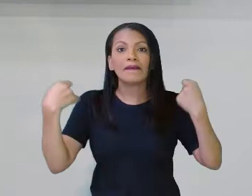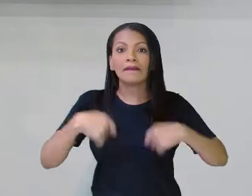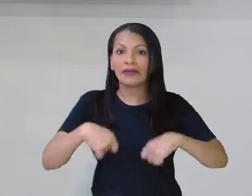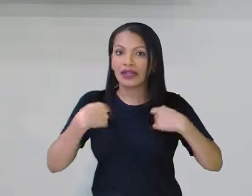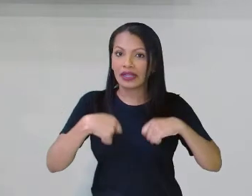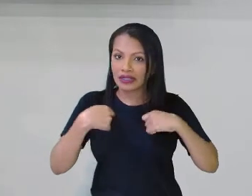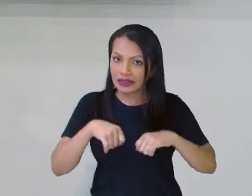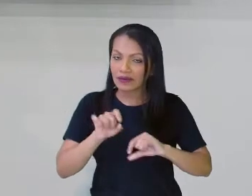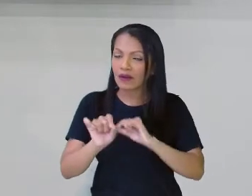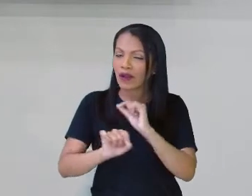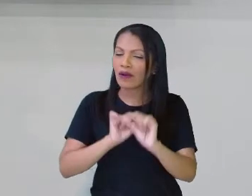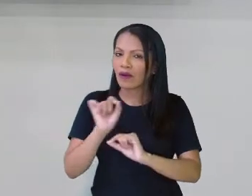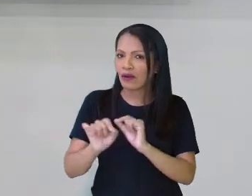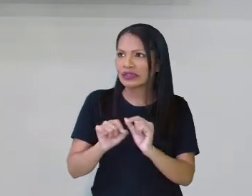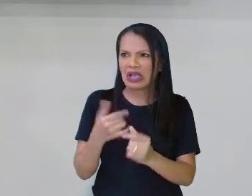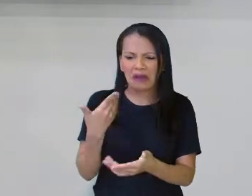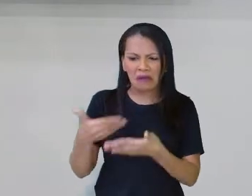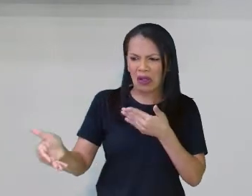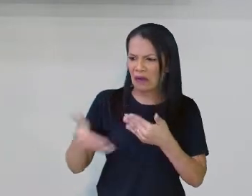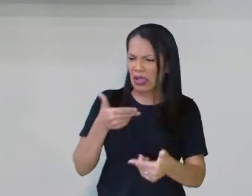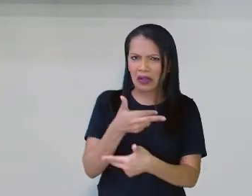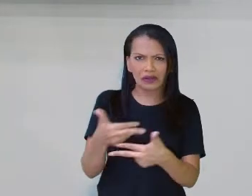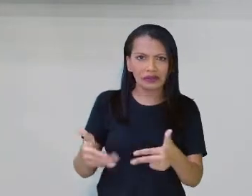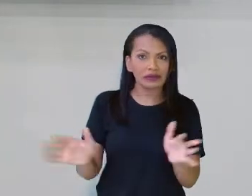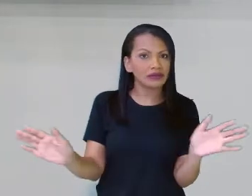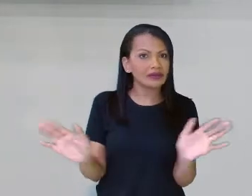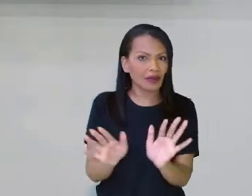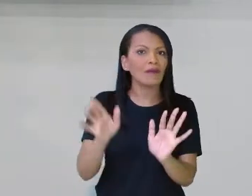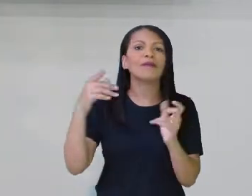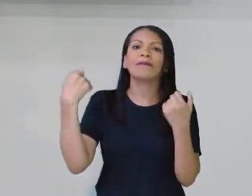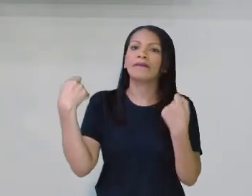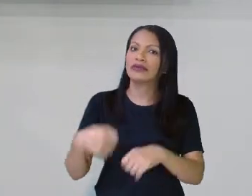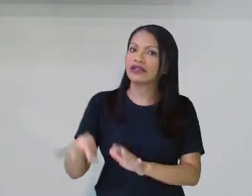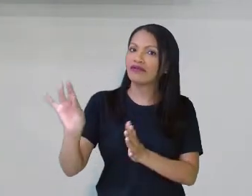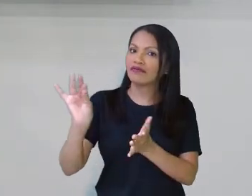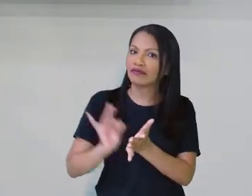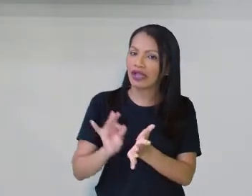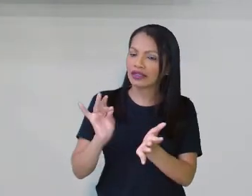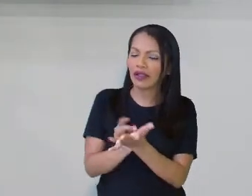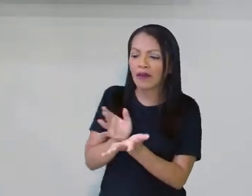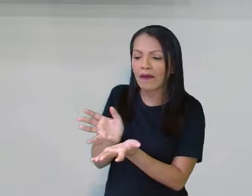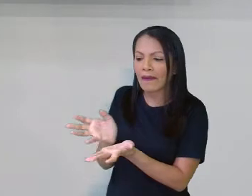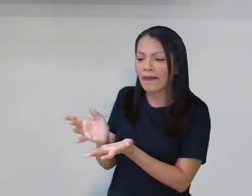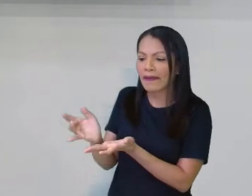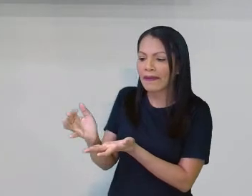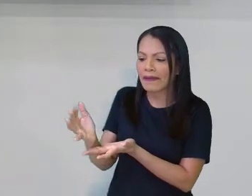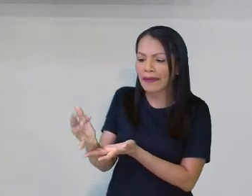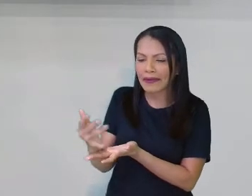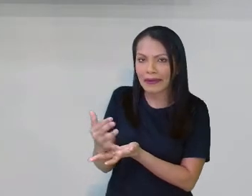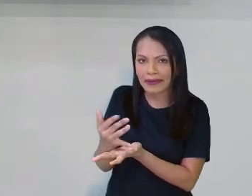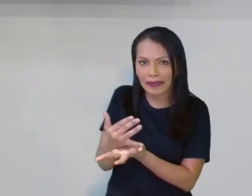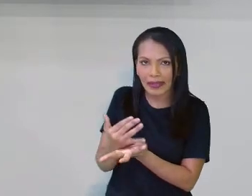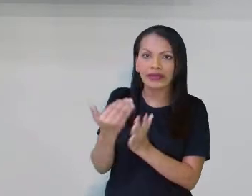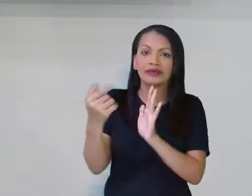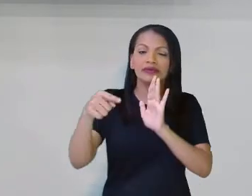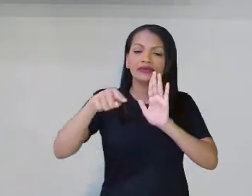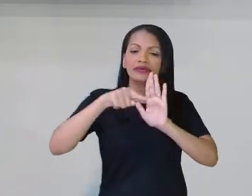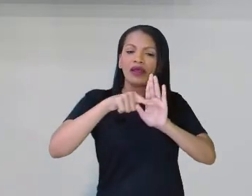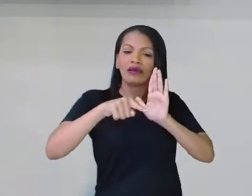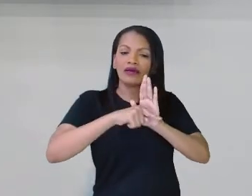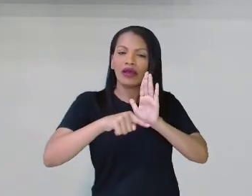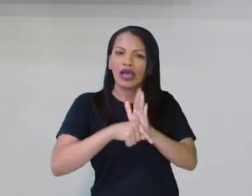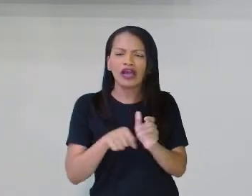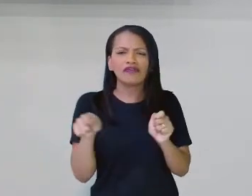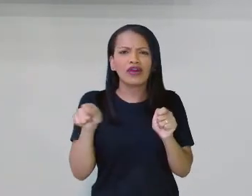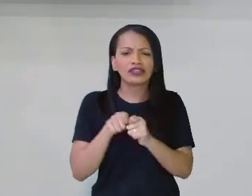científica e embasada, não pode ser qualquer coisa. Quando você seleciona os dados, como é que você faz? Você vai aí, né, destacando, você vai